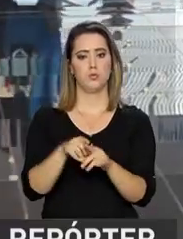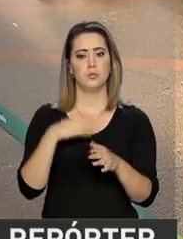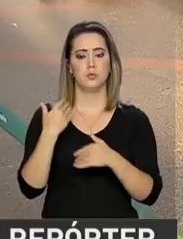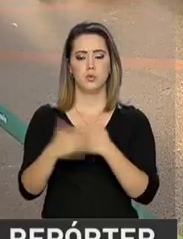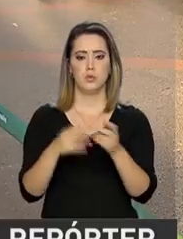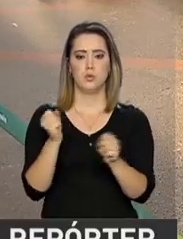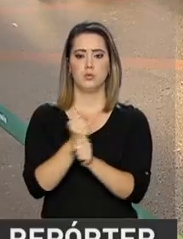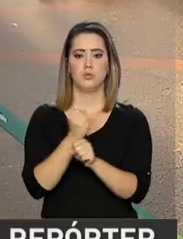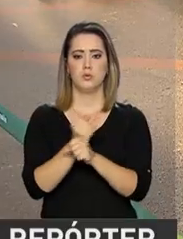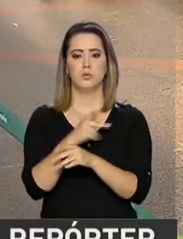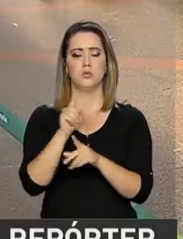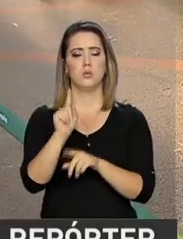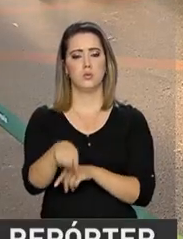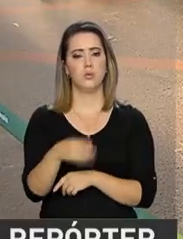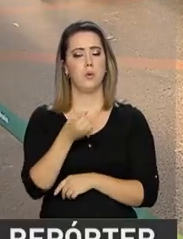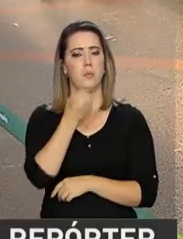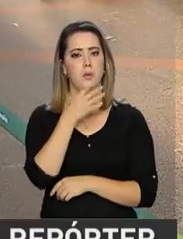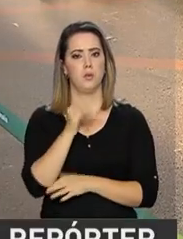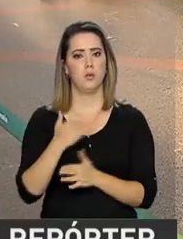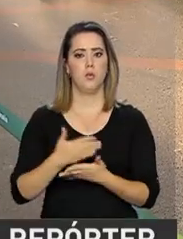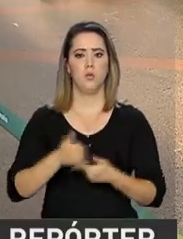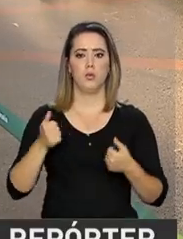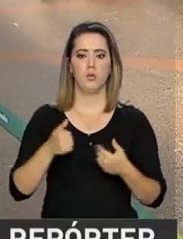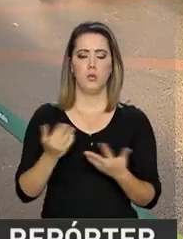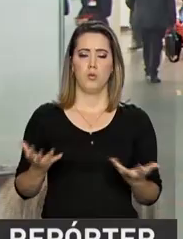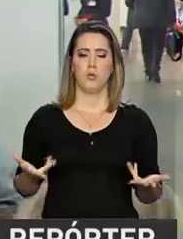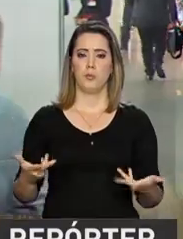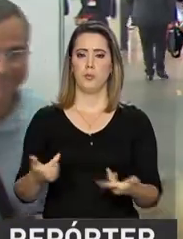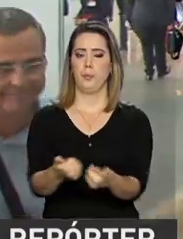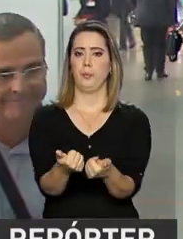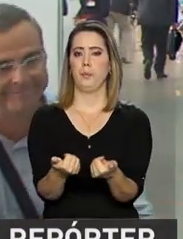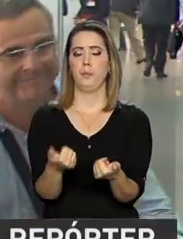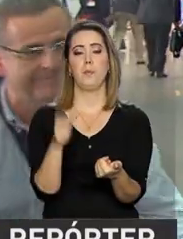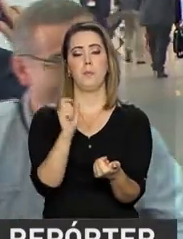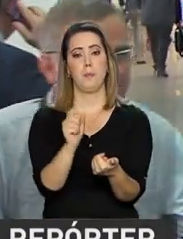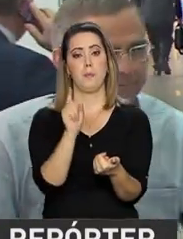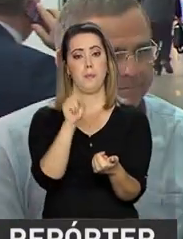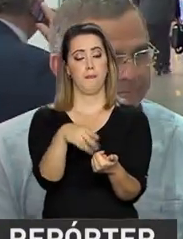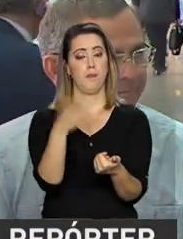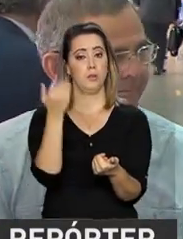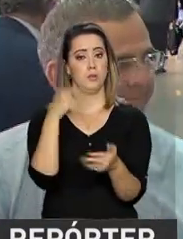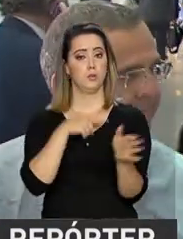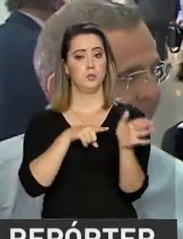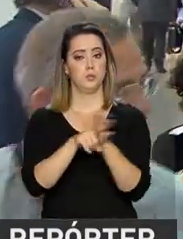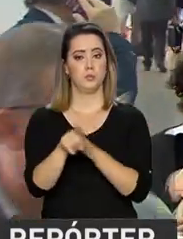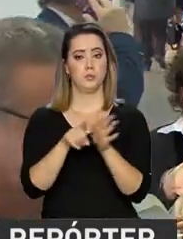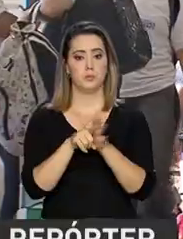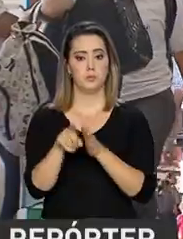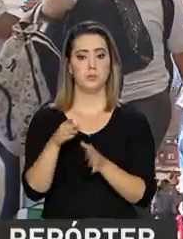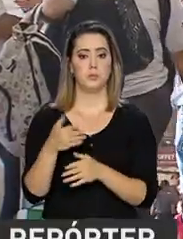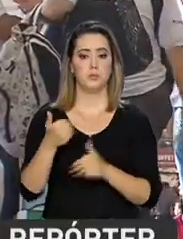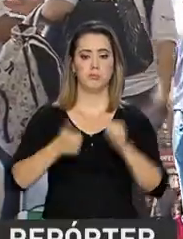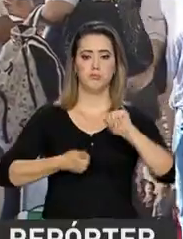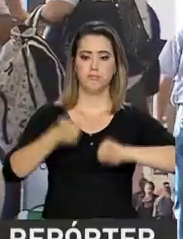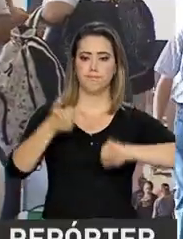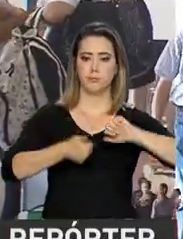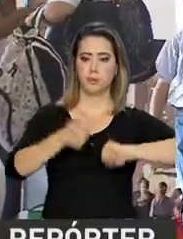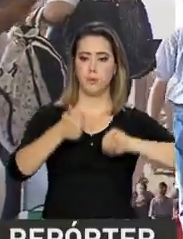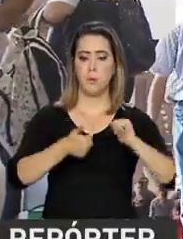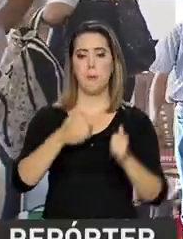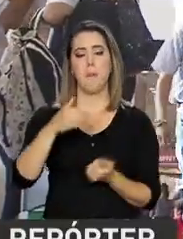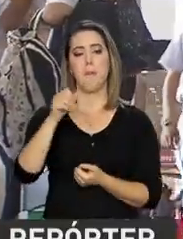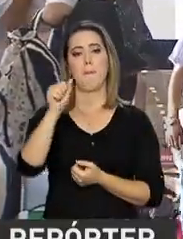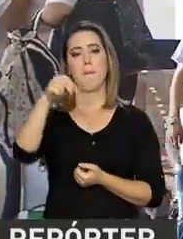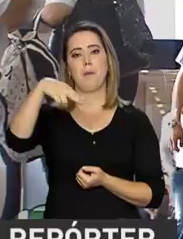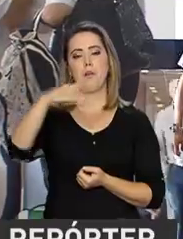o conforto eo atendimento ganharão em qualidade e eficiência na última pesquisa de satisfação realizada em julho pela